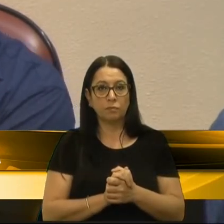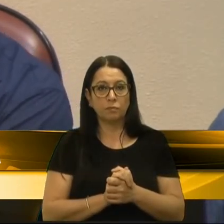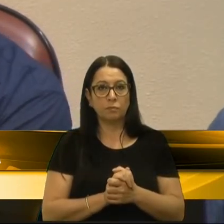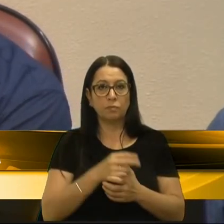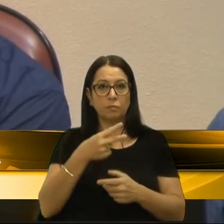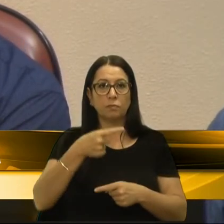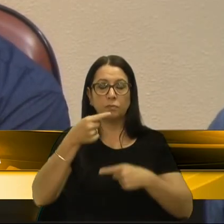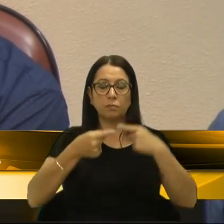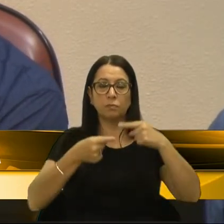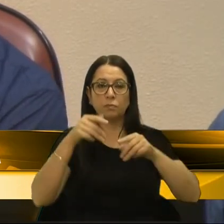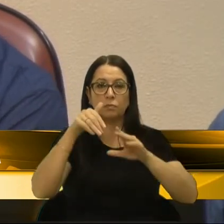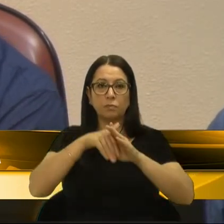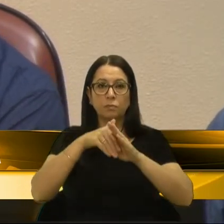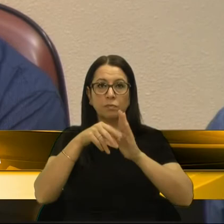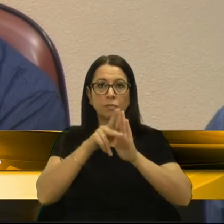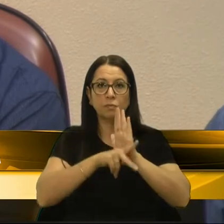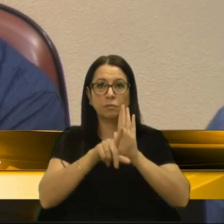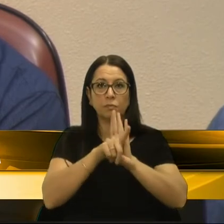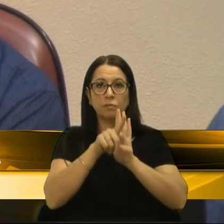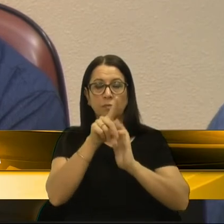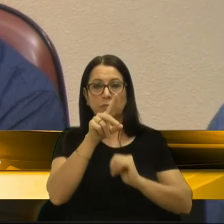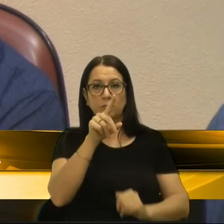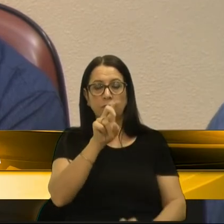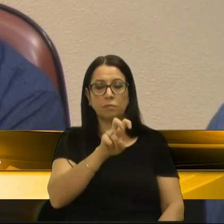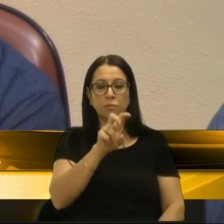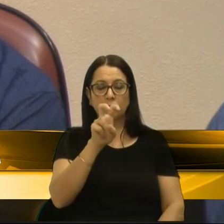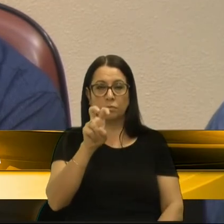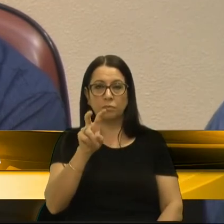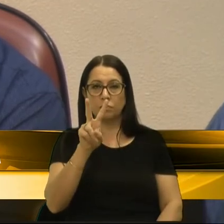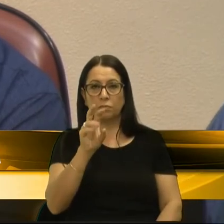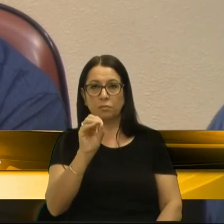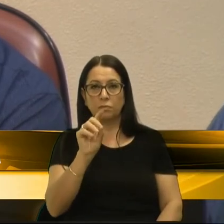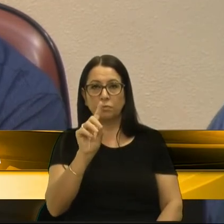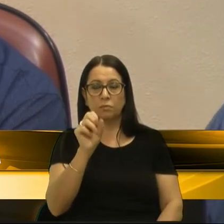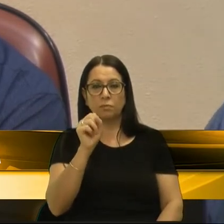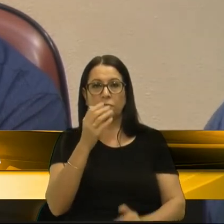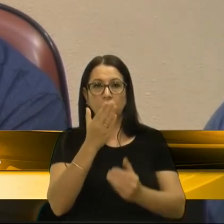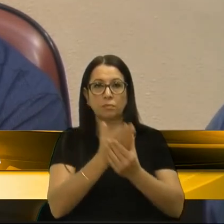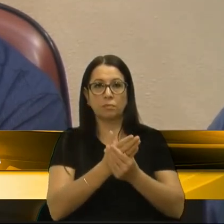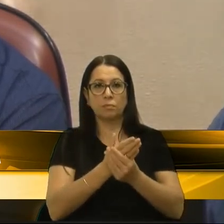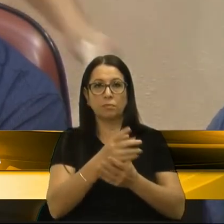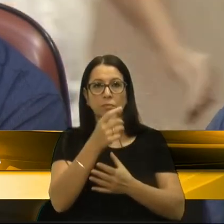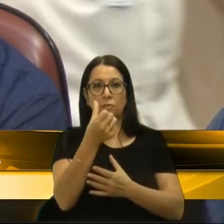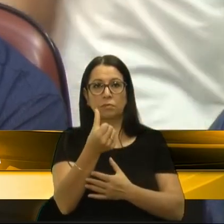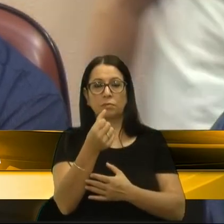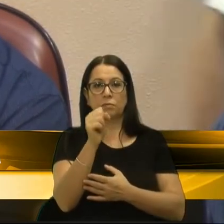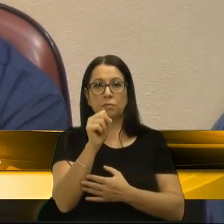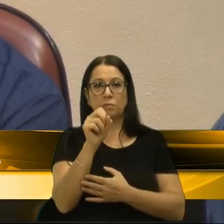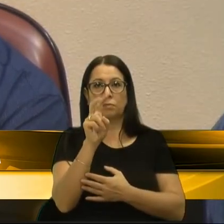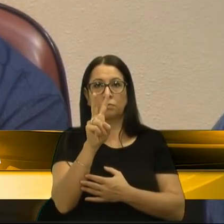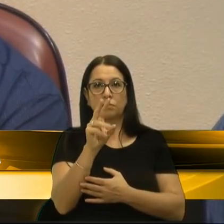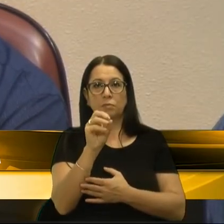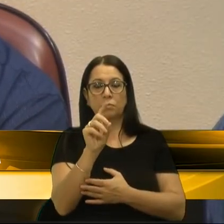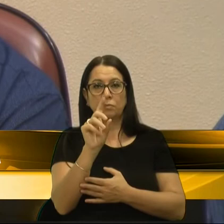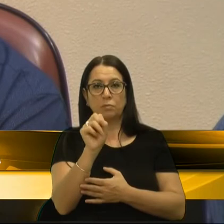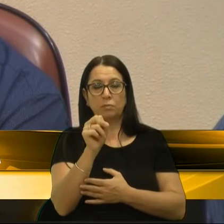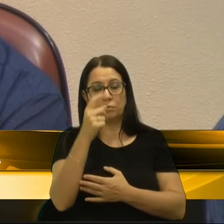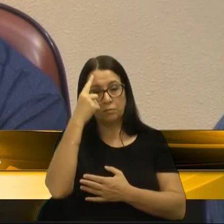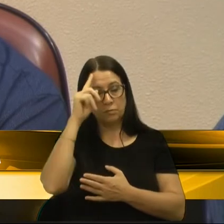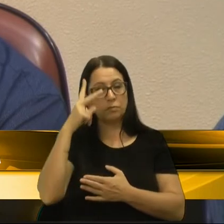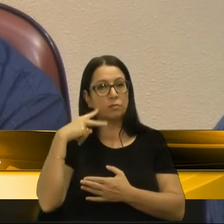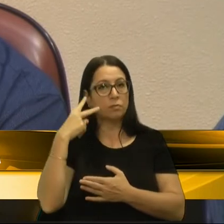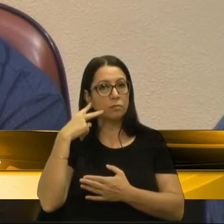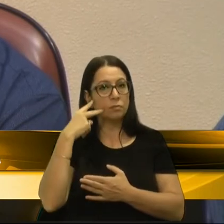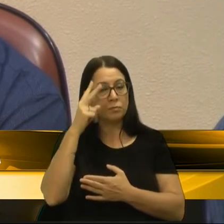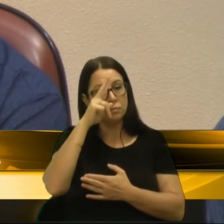Em segunda discussão e votação, projeto de lei número 55 de 2018, contido no processo número 68 de 2018, de autoria do